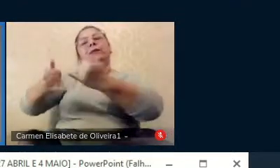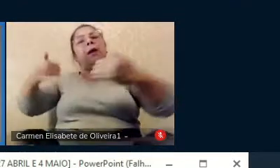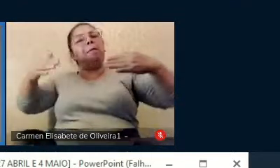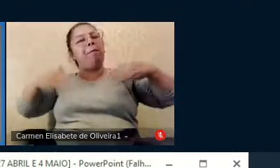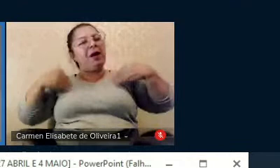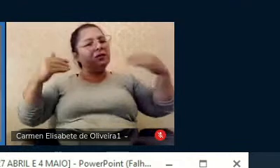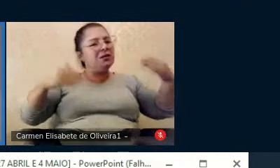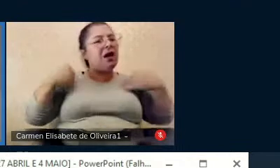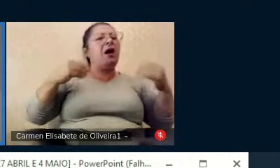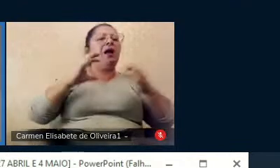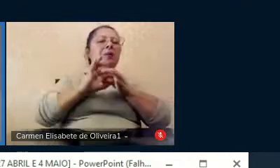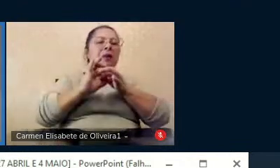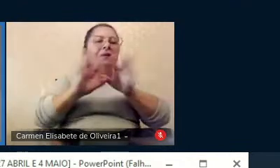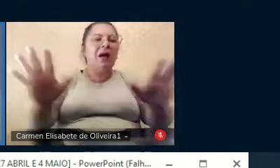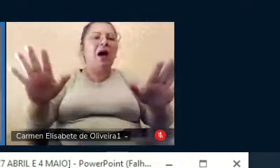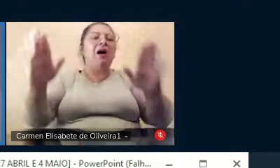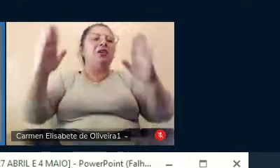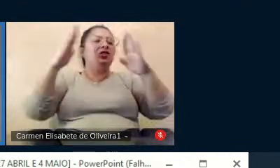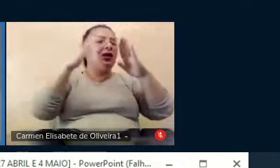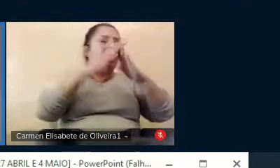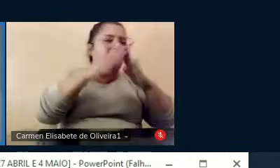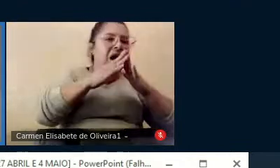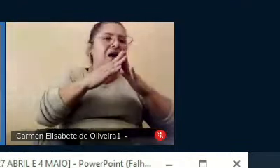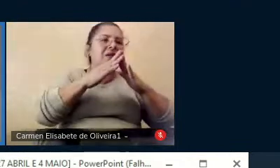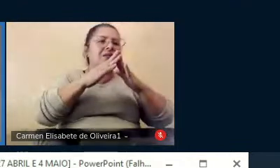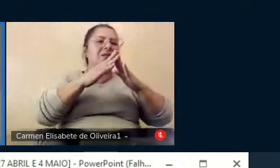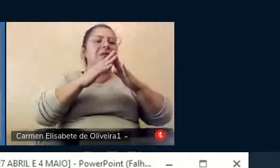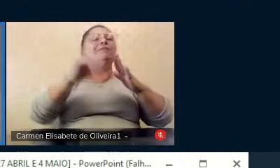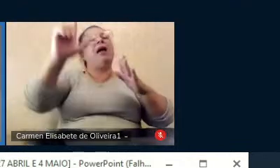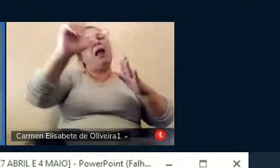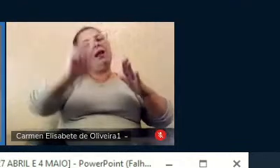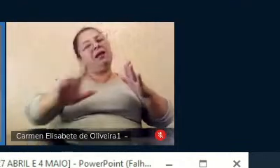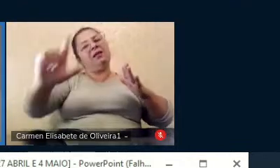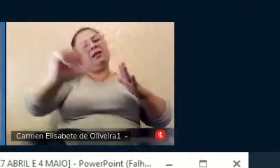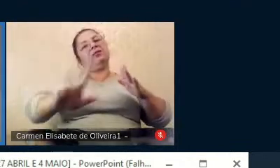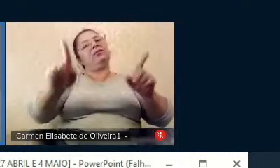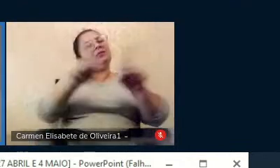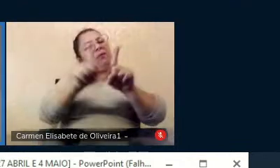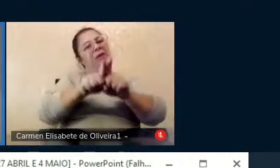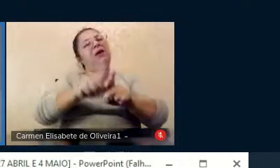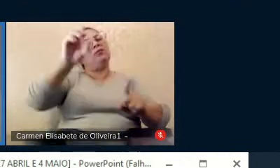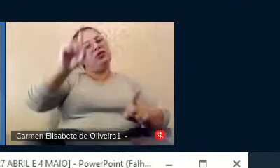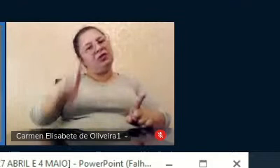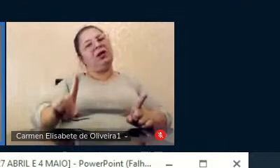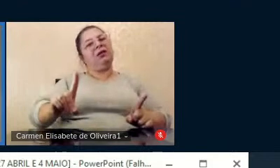liberdade, educação, e a literatura também é um direito. Por isso que